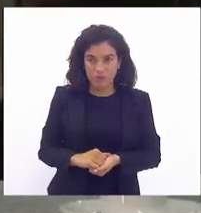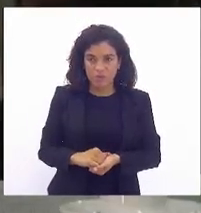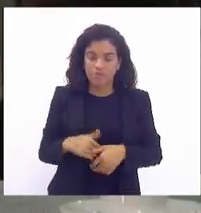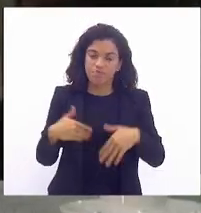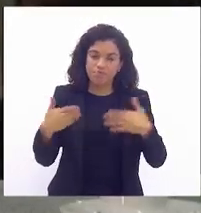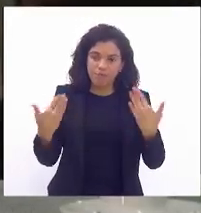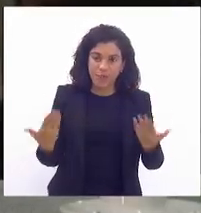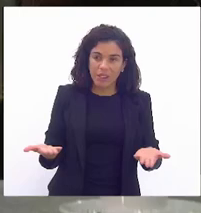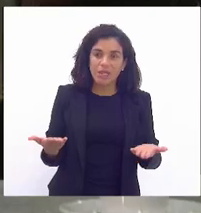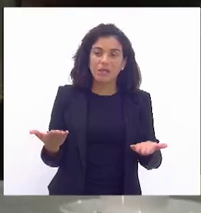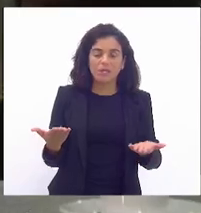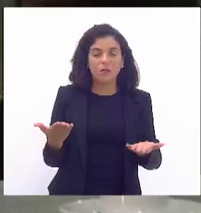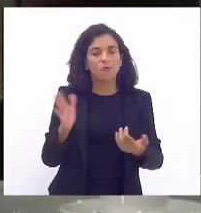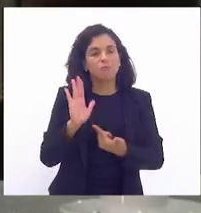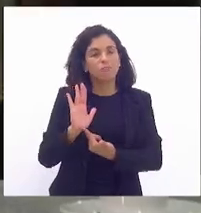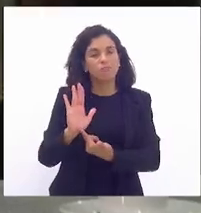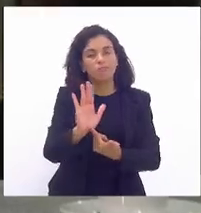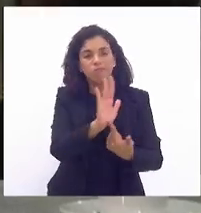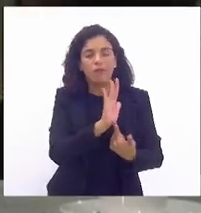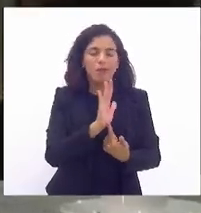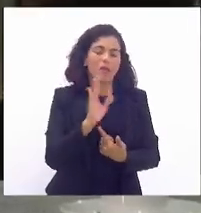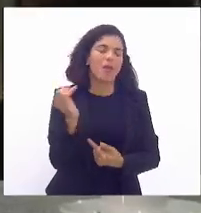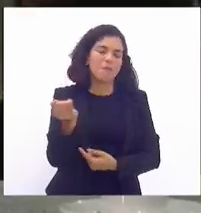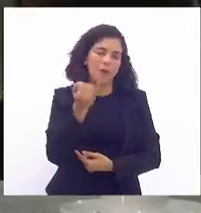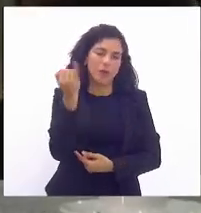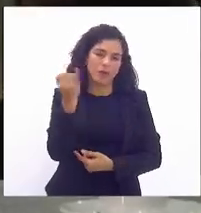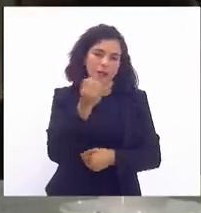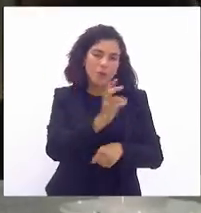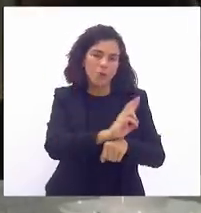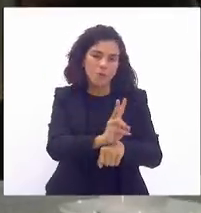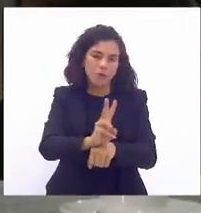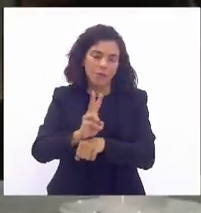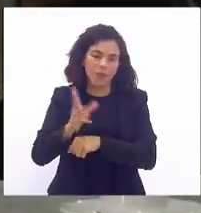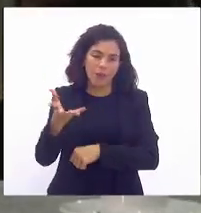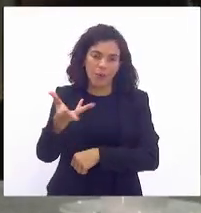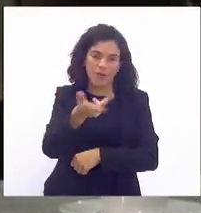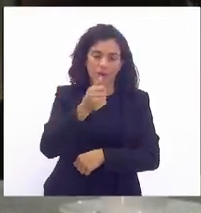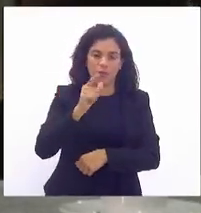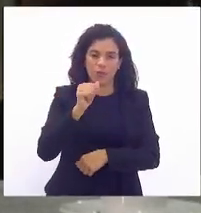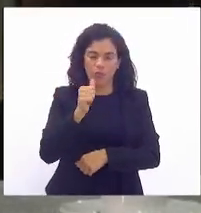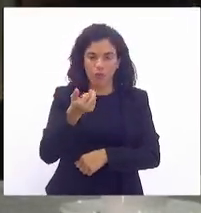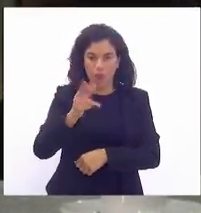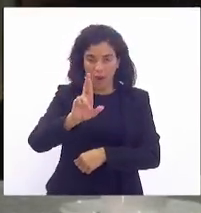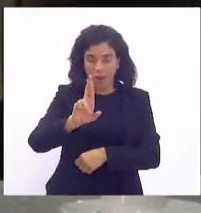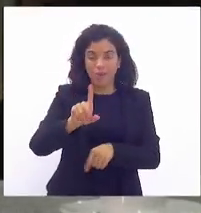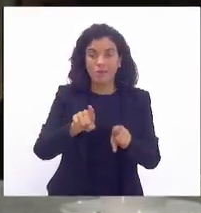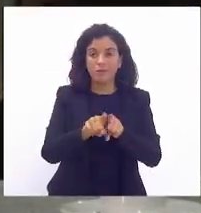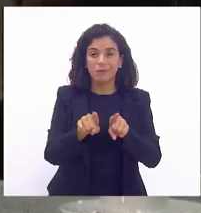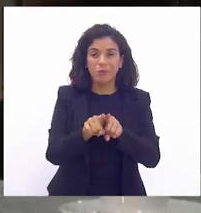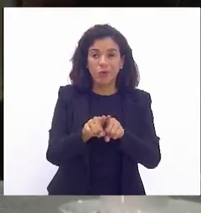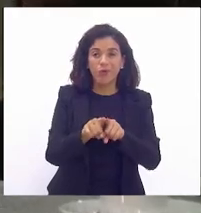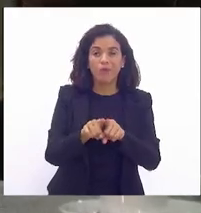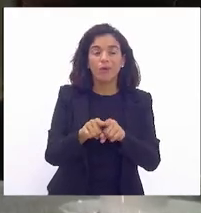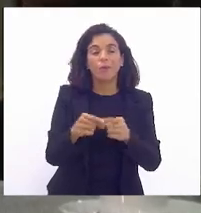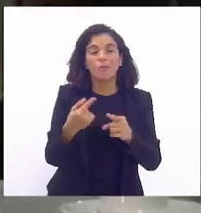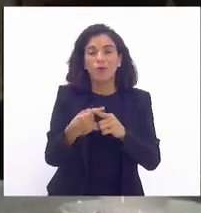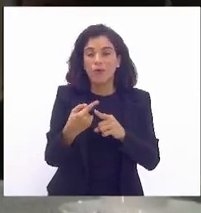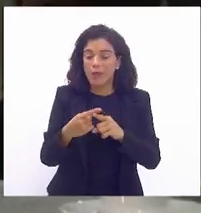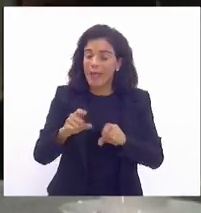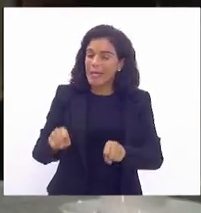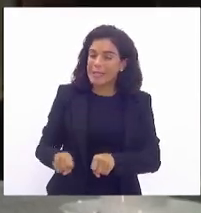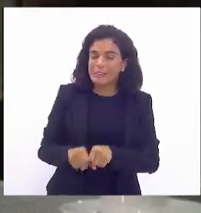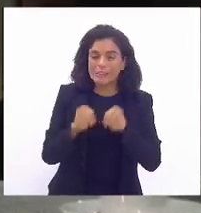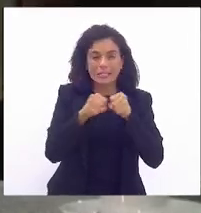Então, eu venho ressaltar aqui que é muito importante que o monitoramento da qualidade do ar seja mais estrito, porque os poluentes são extremamente